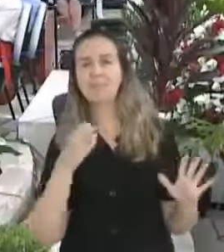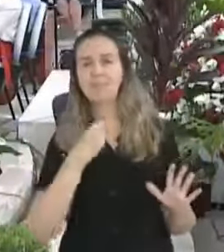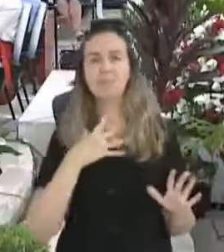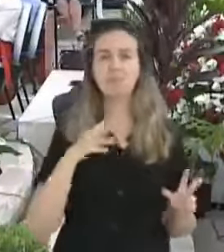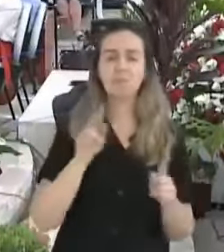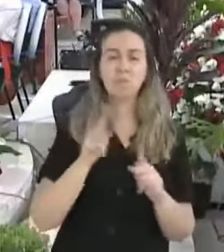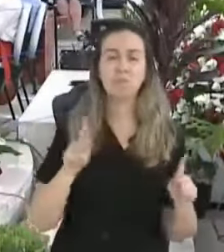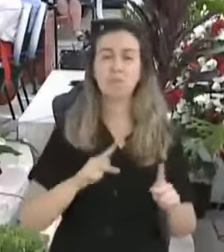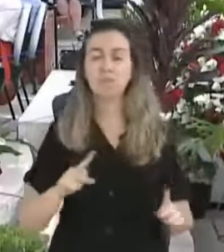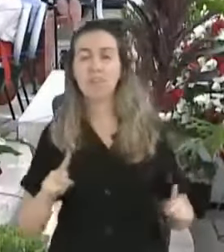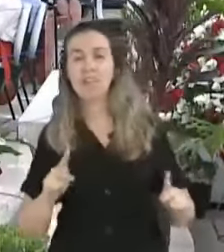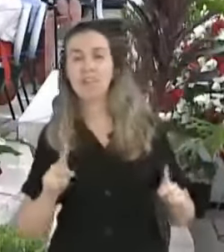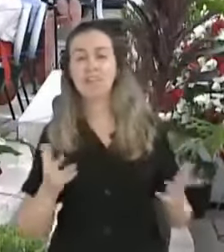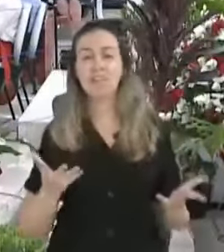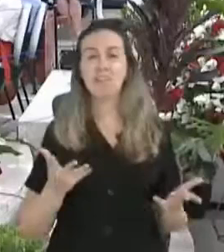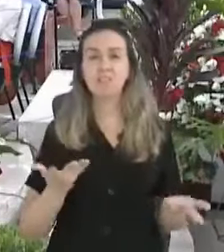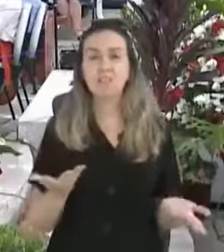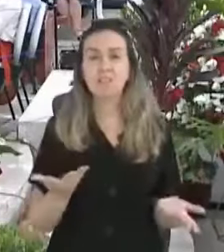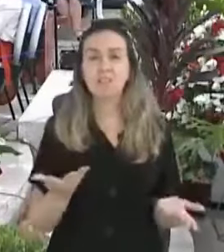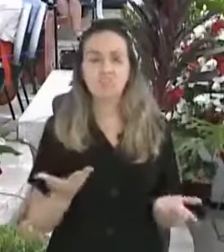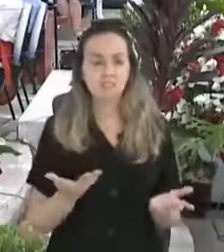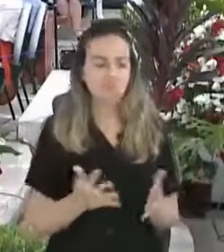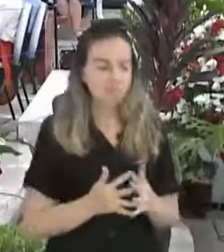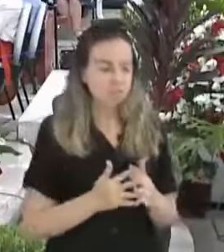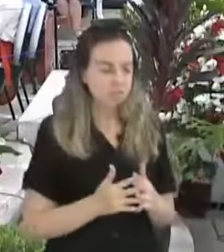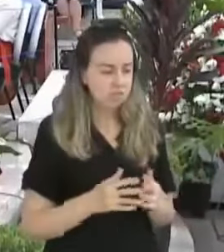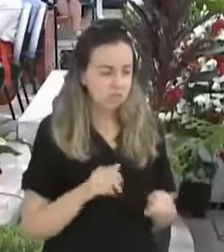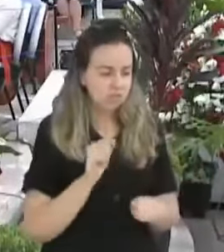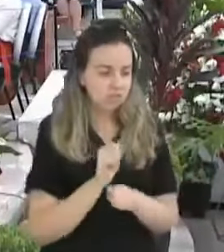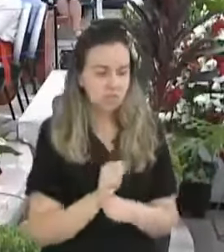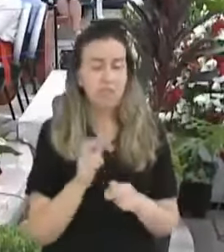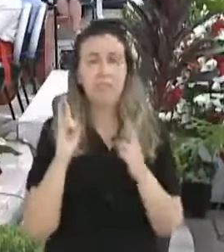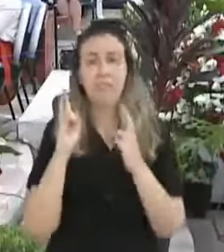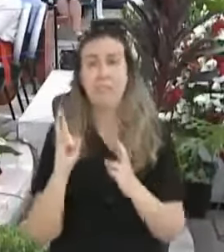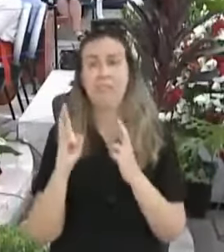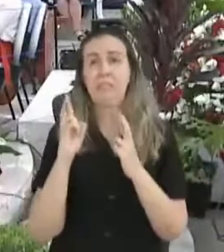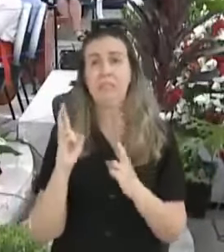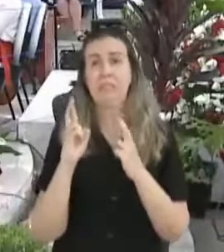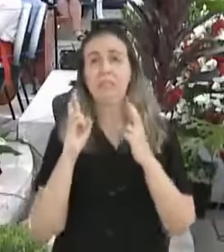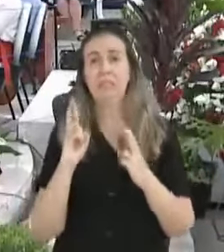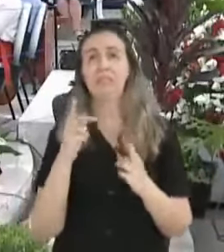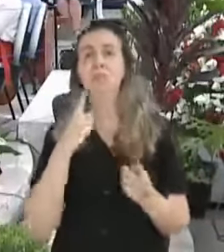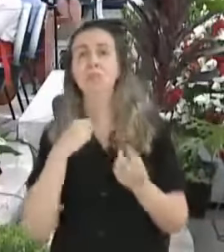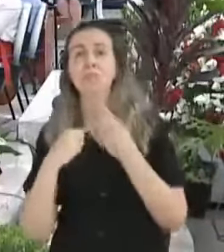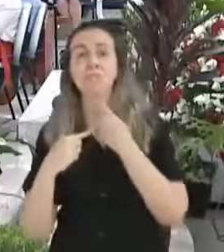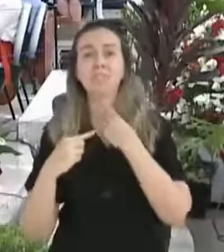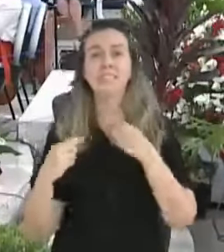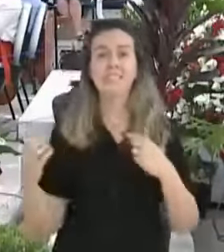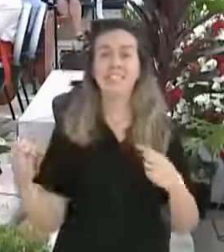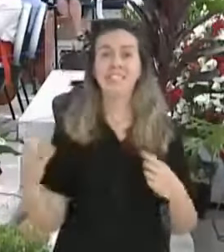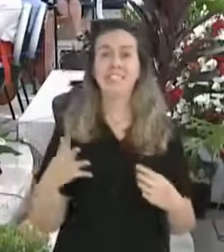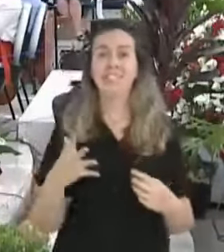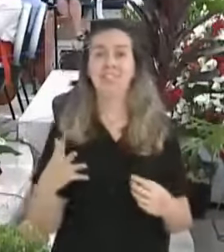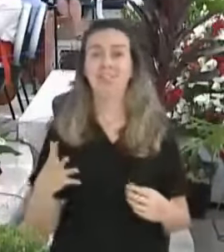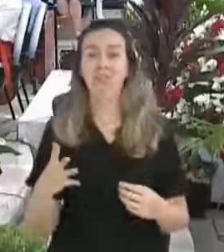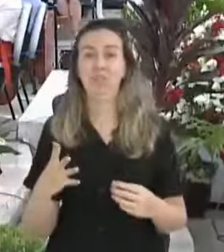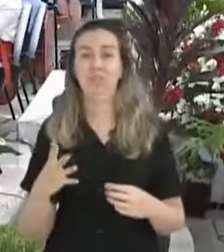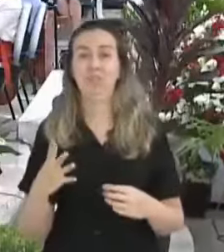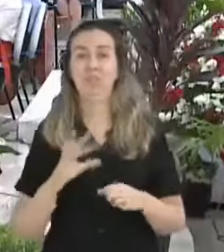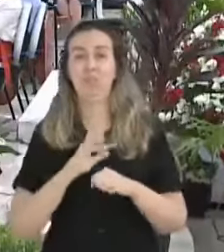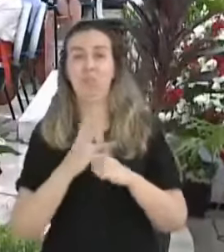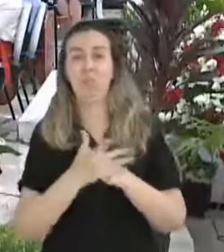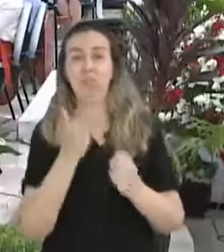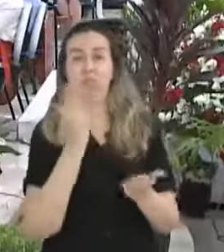se fala na imprensa desta volta à normalidade. Sim, queridos, todos nós